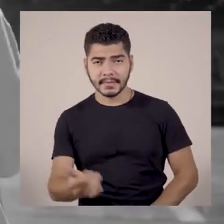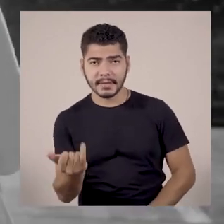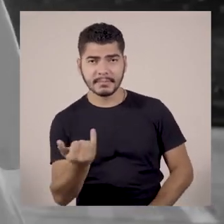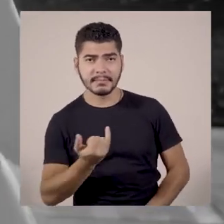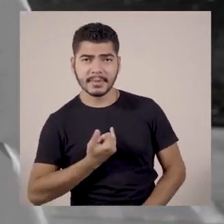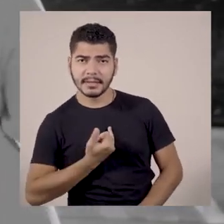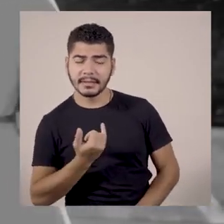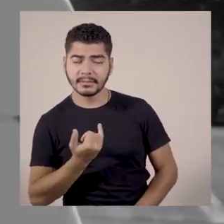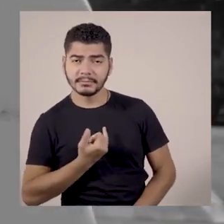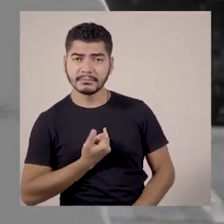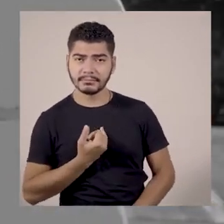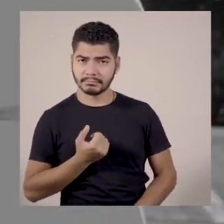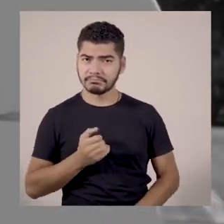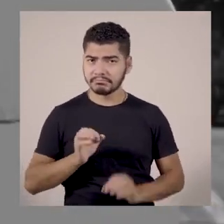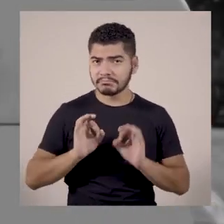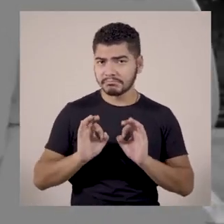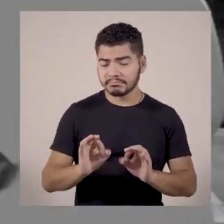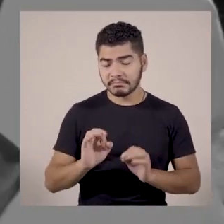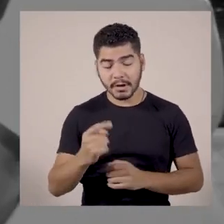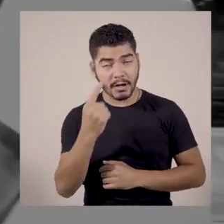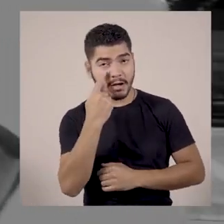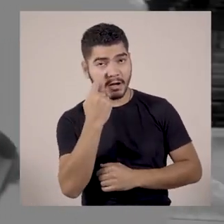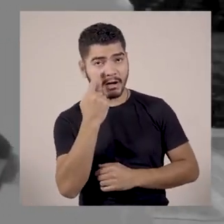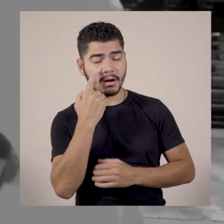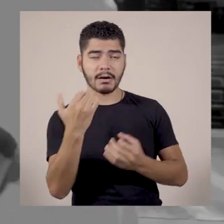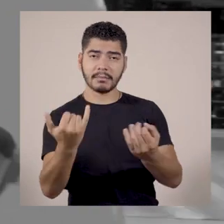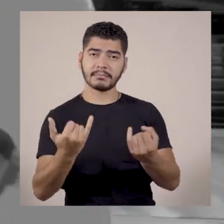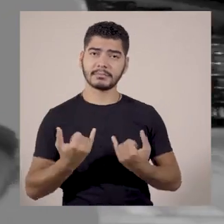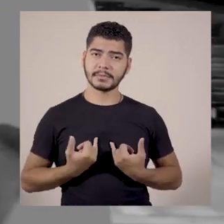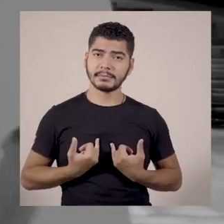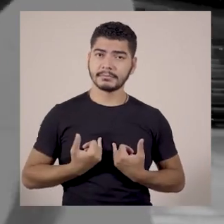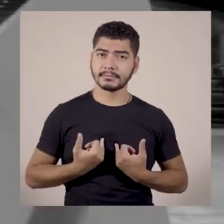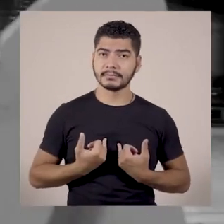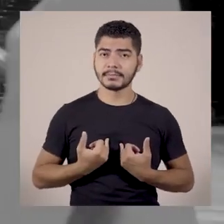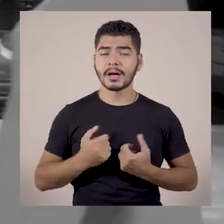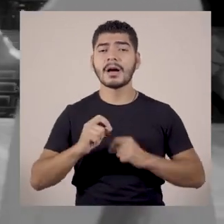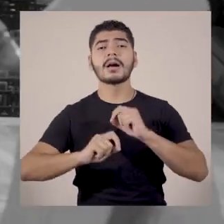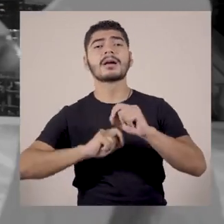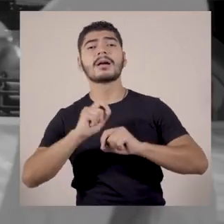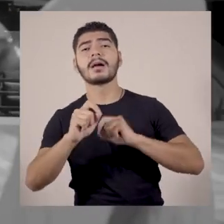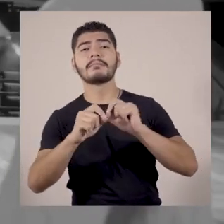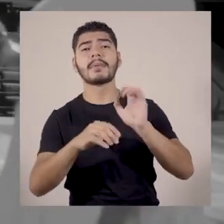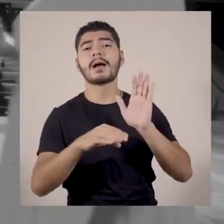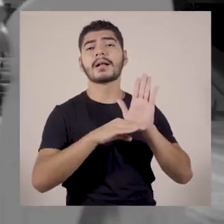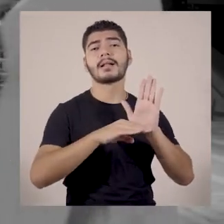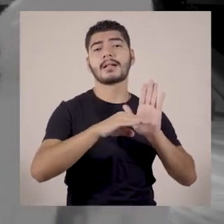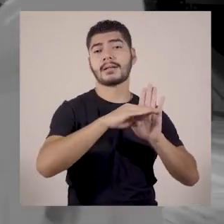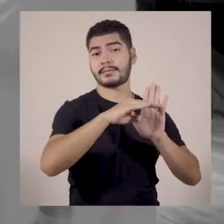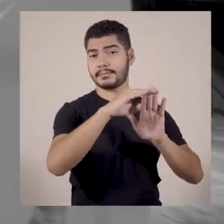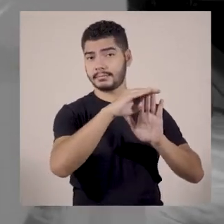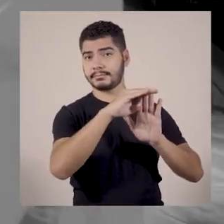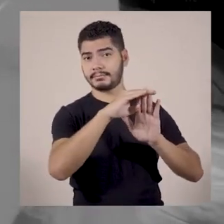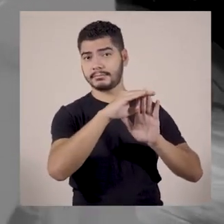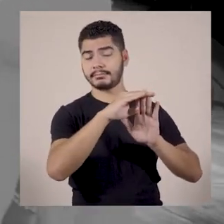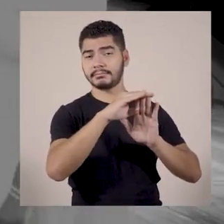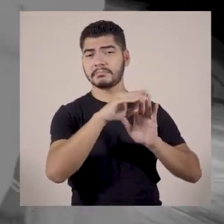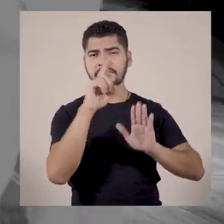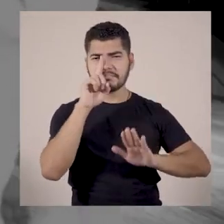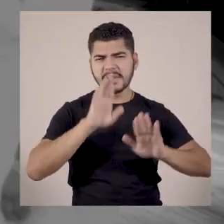Me diz, olha e me diz, quem é a classe